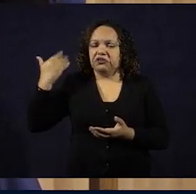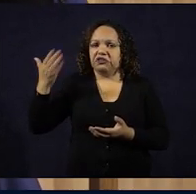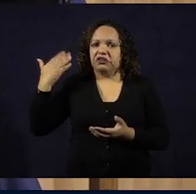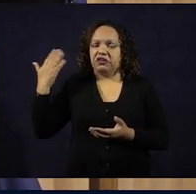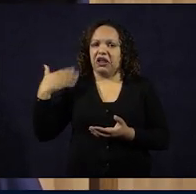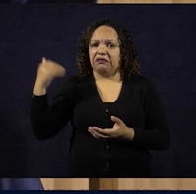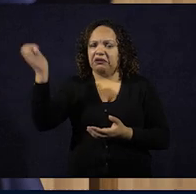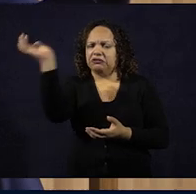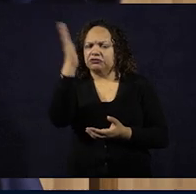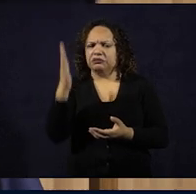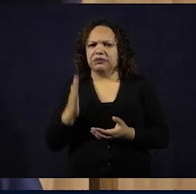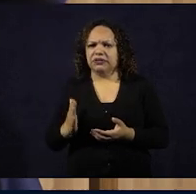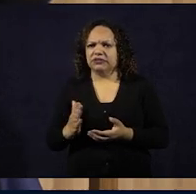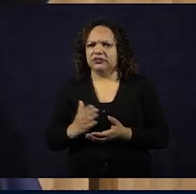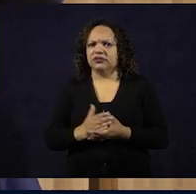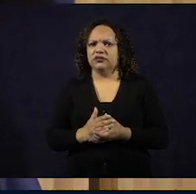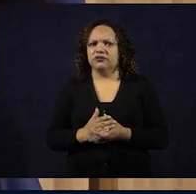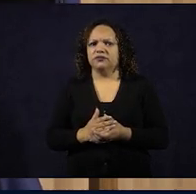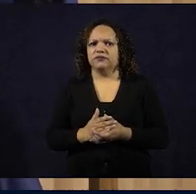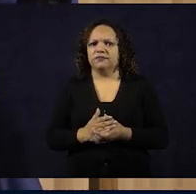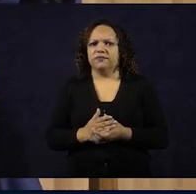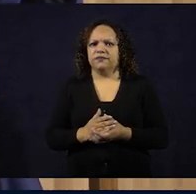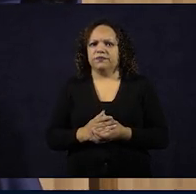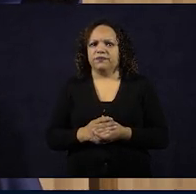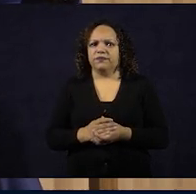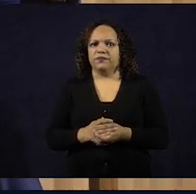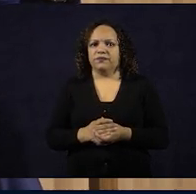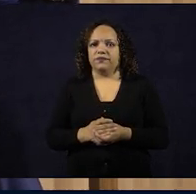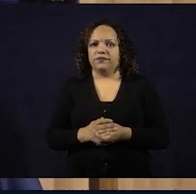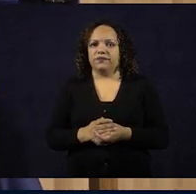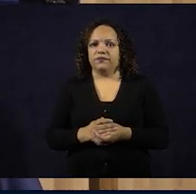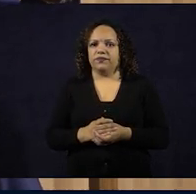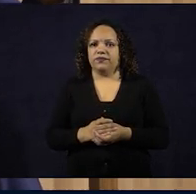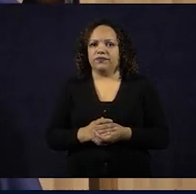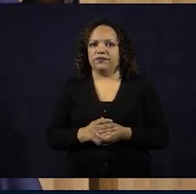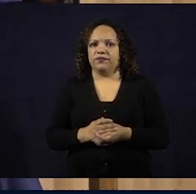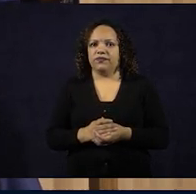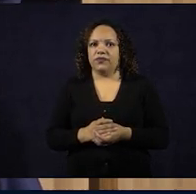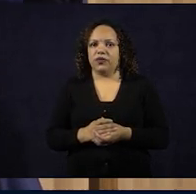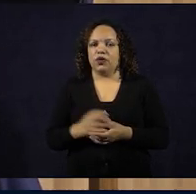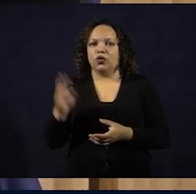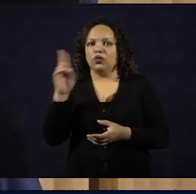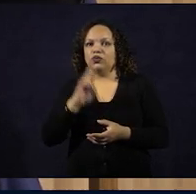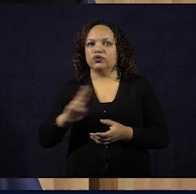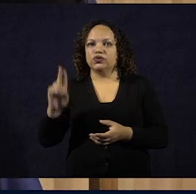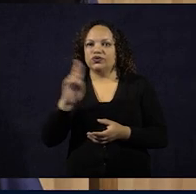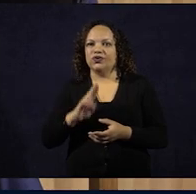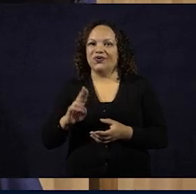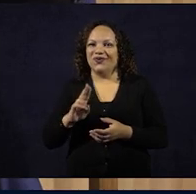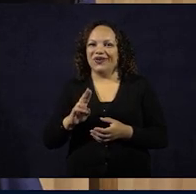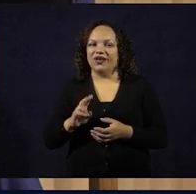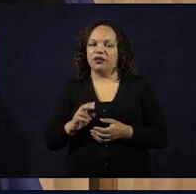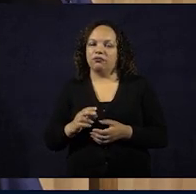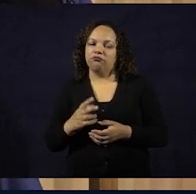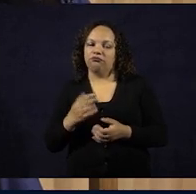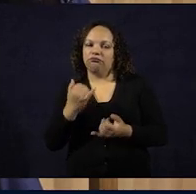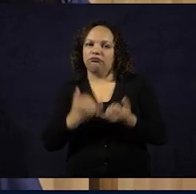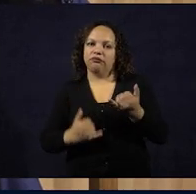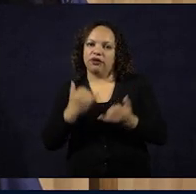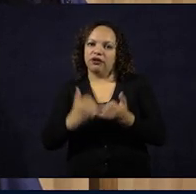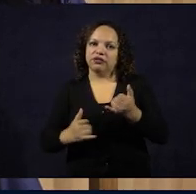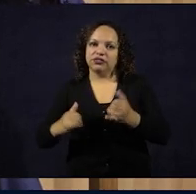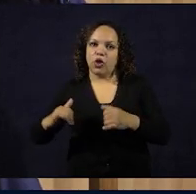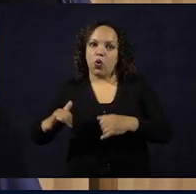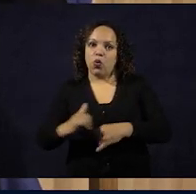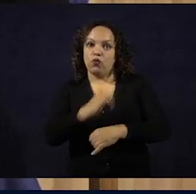no Brasil que a gente e usou o termo voo de galinha esse crescimento